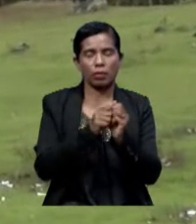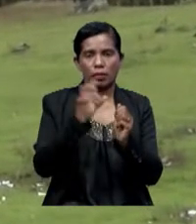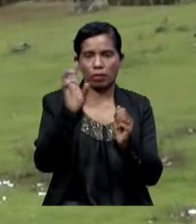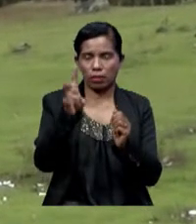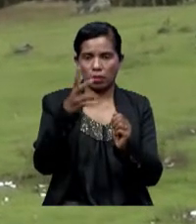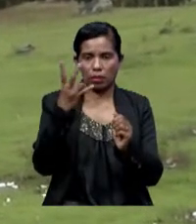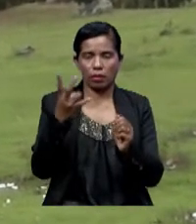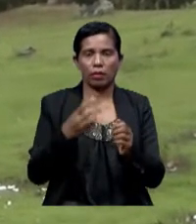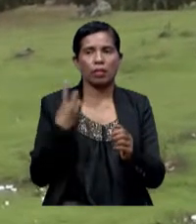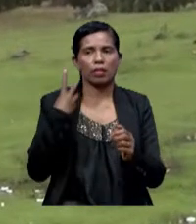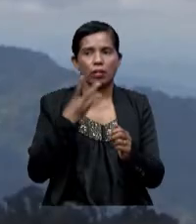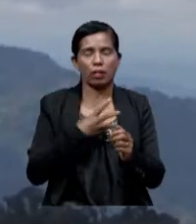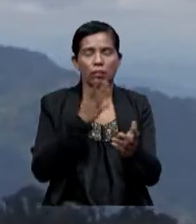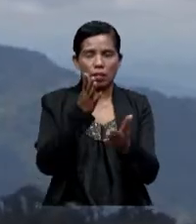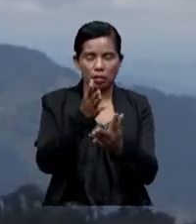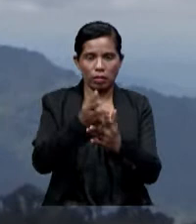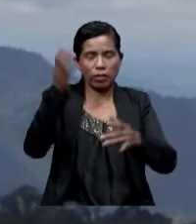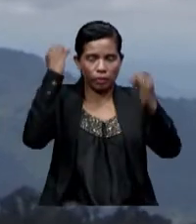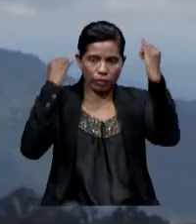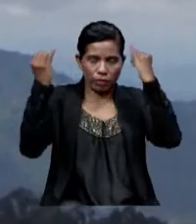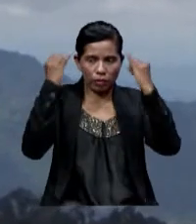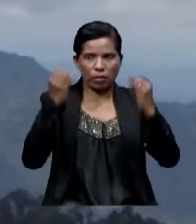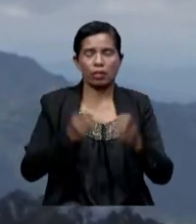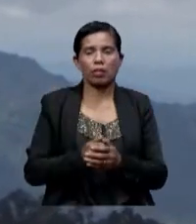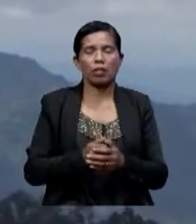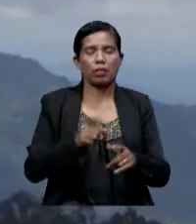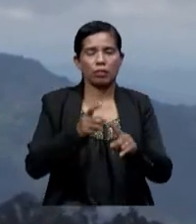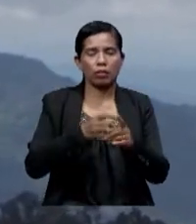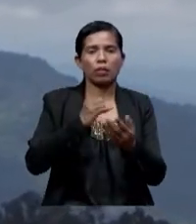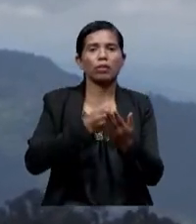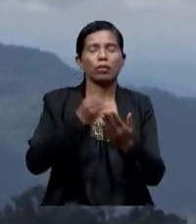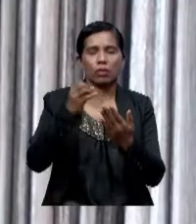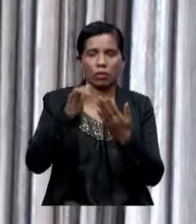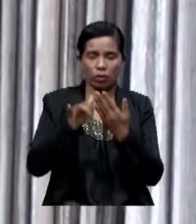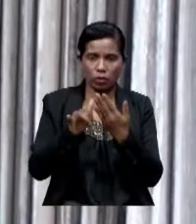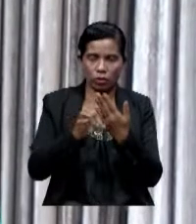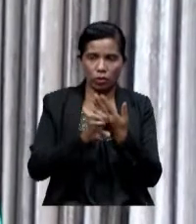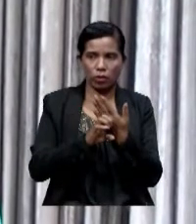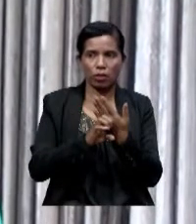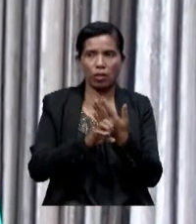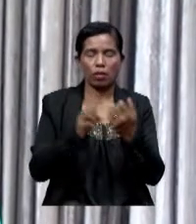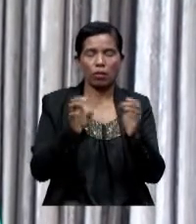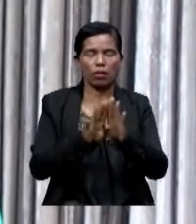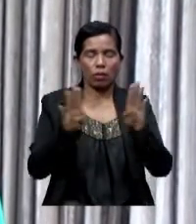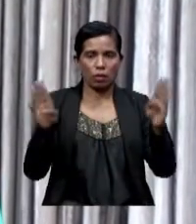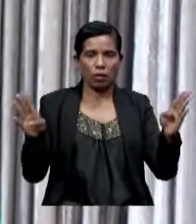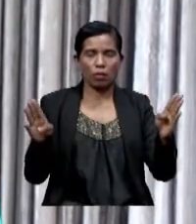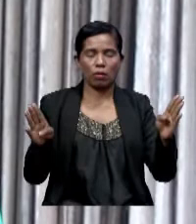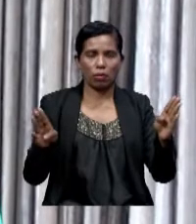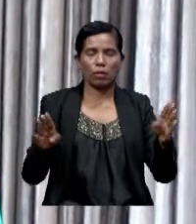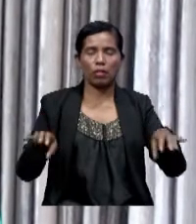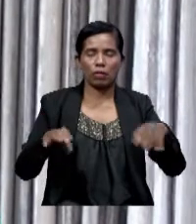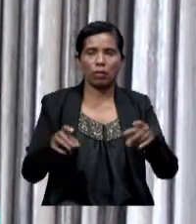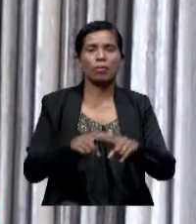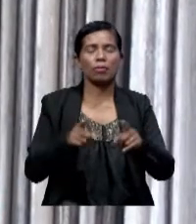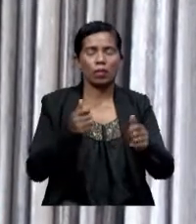foi lá lá e ita mas acesso a informação que loja zuni agora ne lo que han atendido dice son mai peo tur